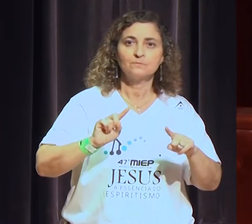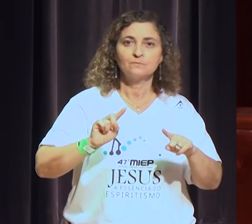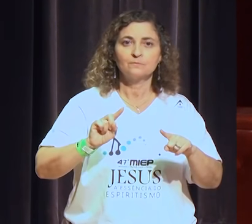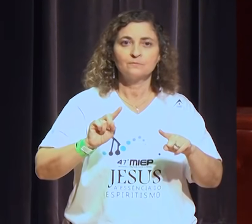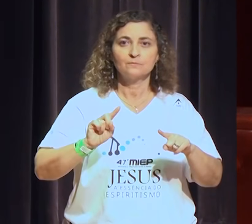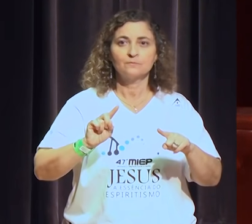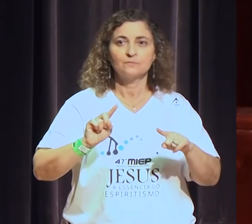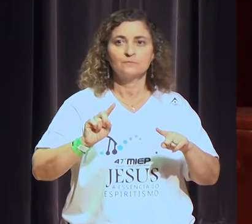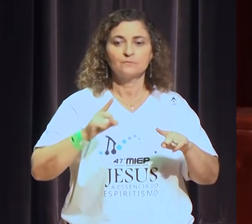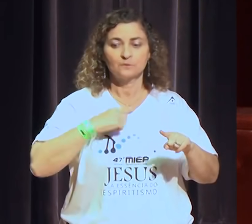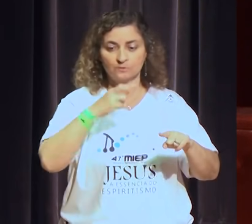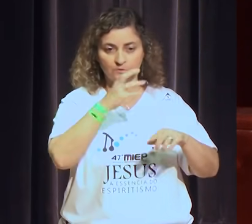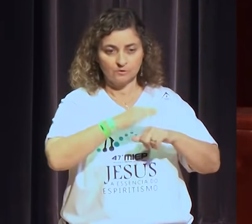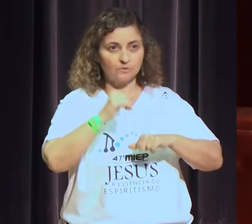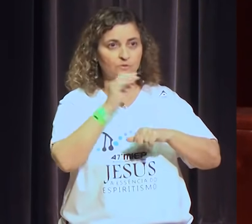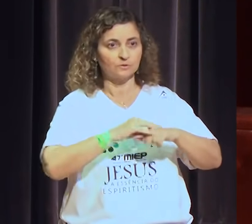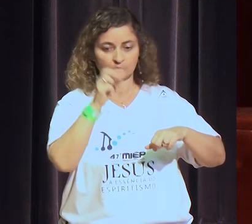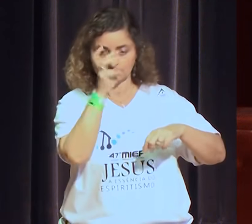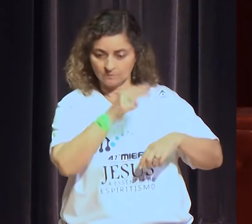o Big Boss,